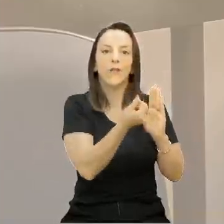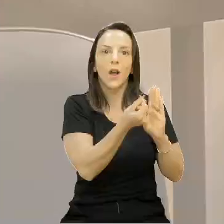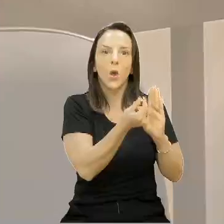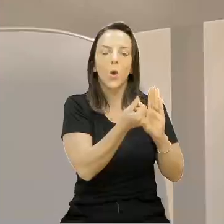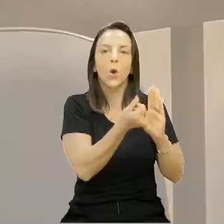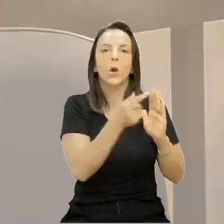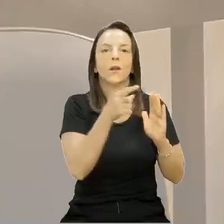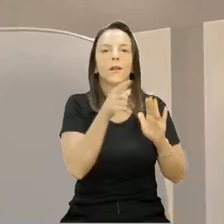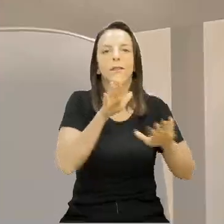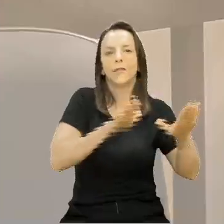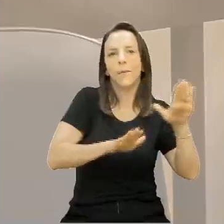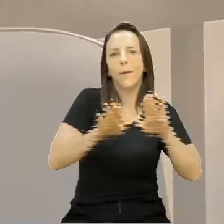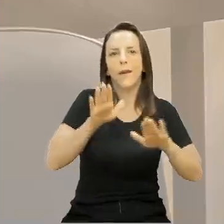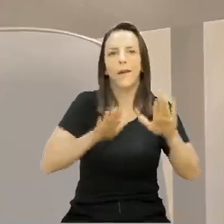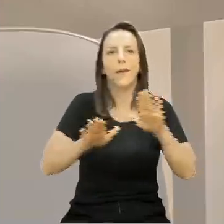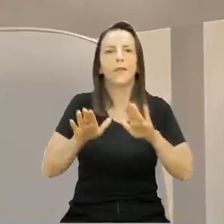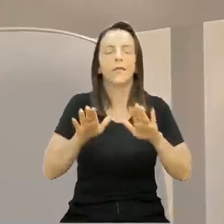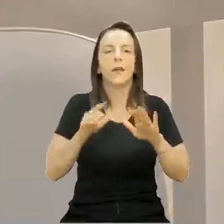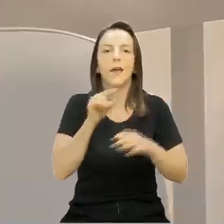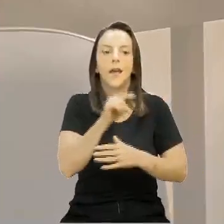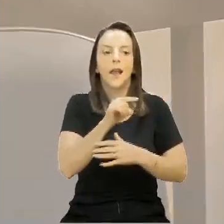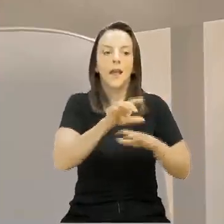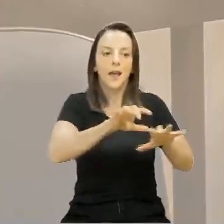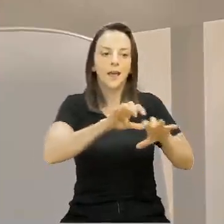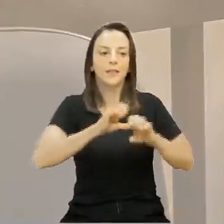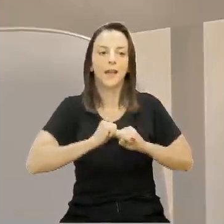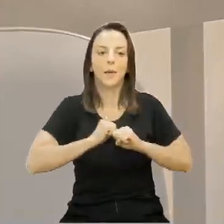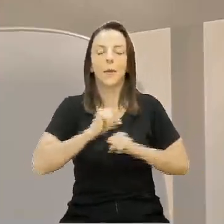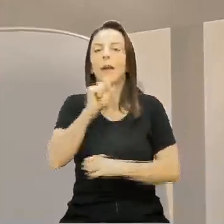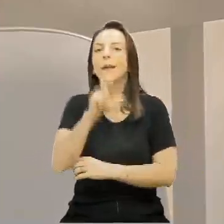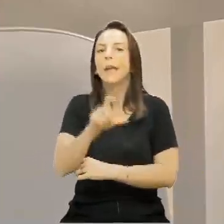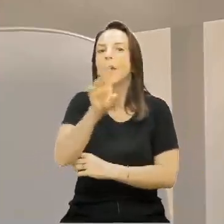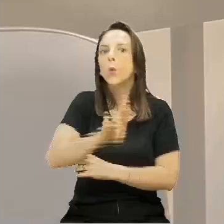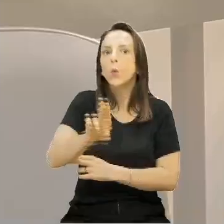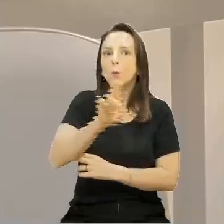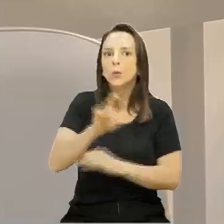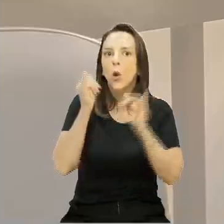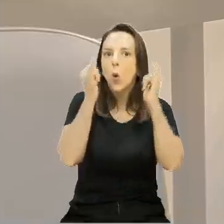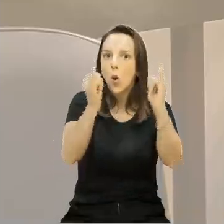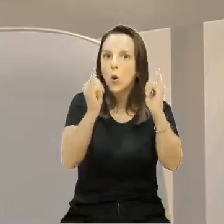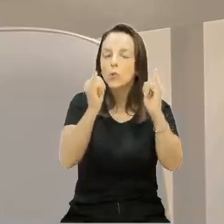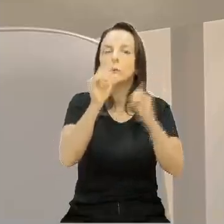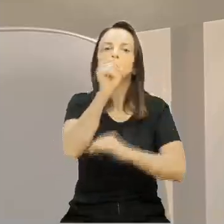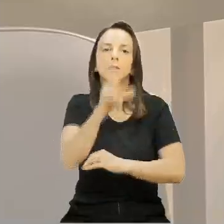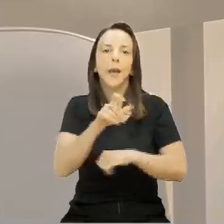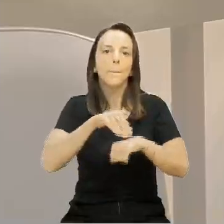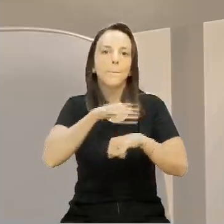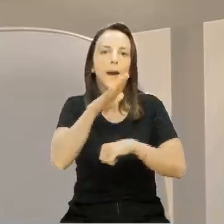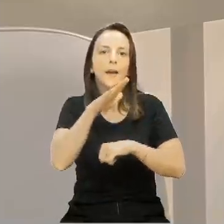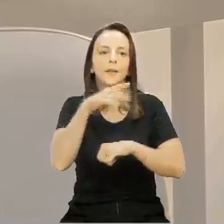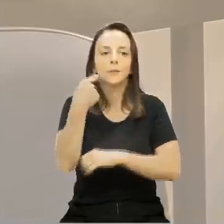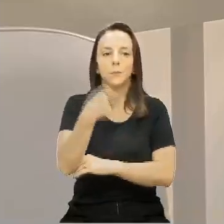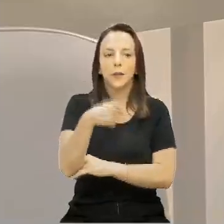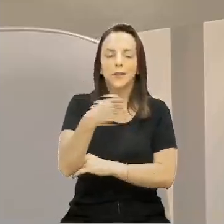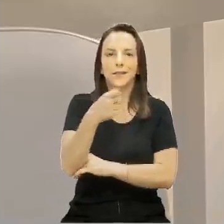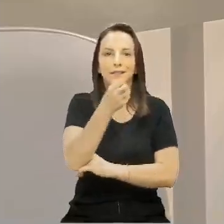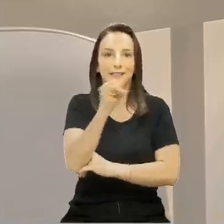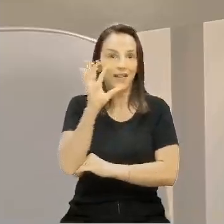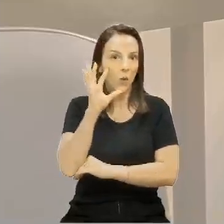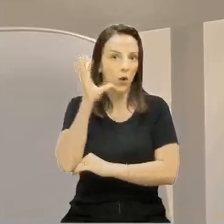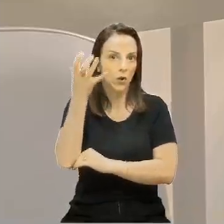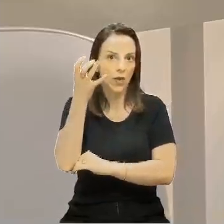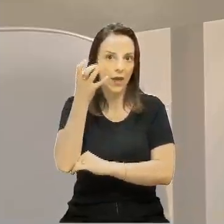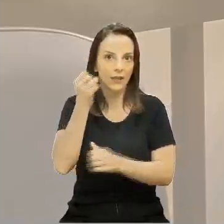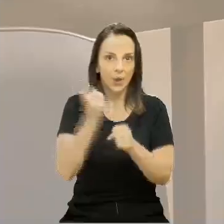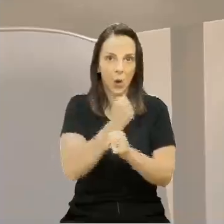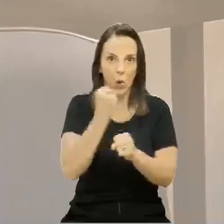empresa receberia. Mas quem usa o ônibus? Quem mais precisa. E se não acontece as obras vultuosas, que